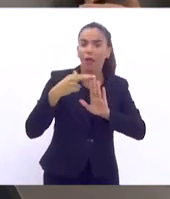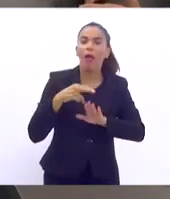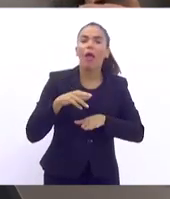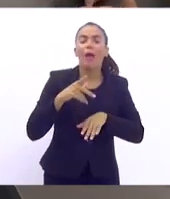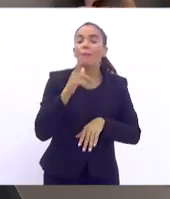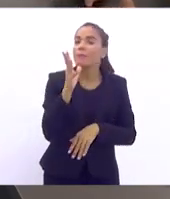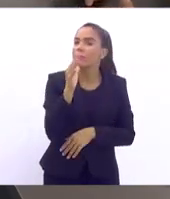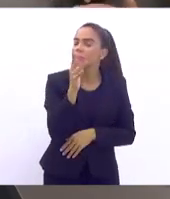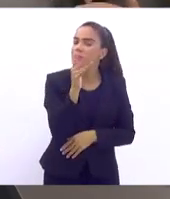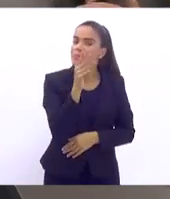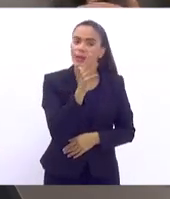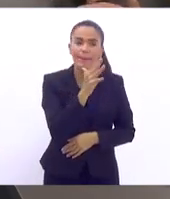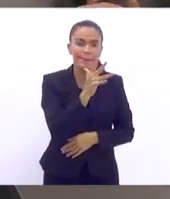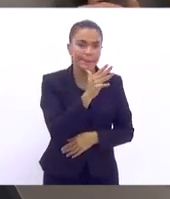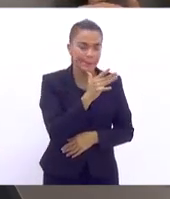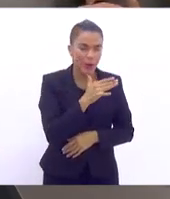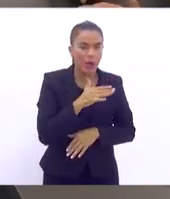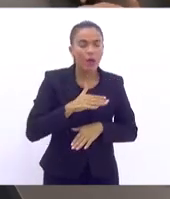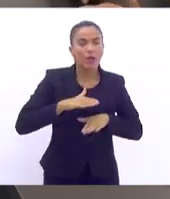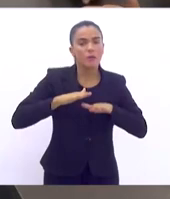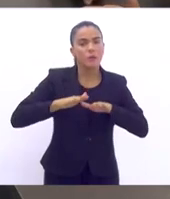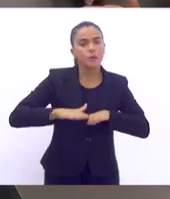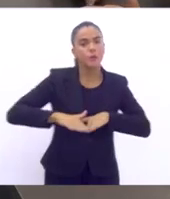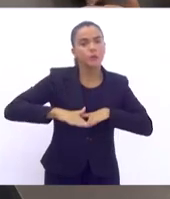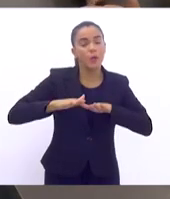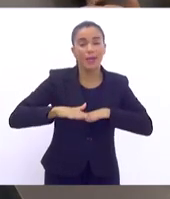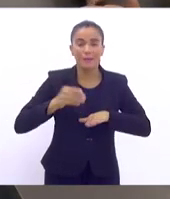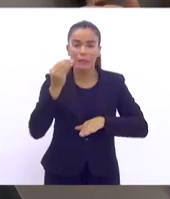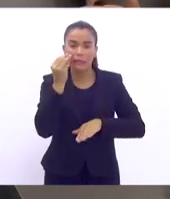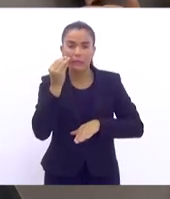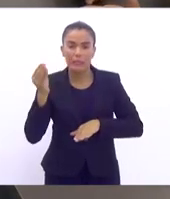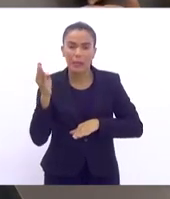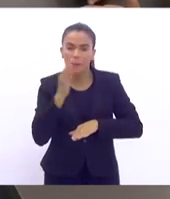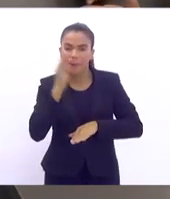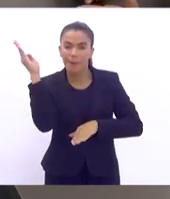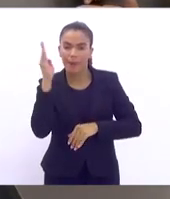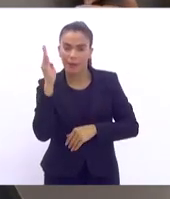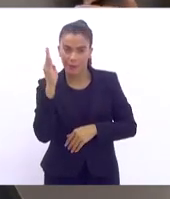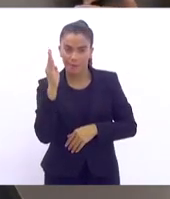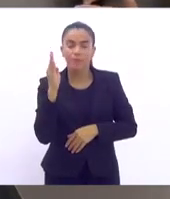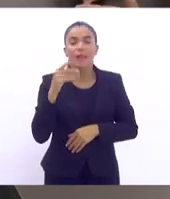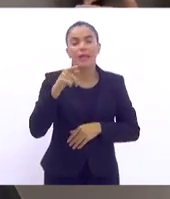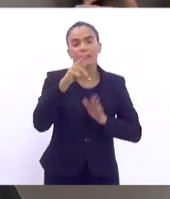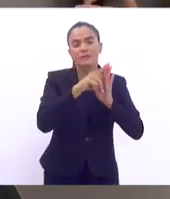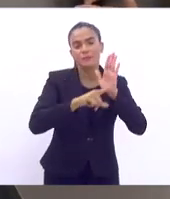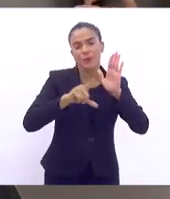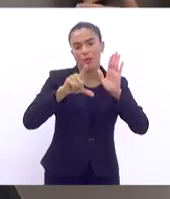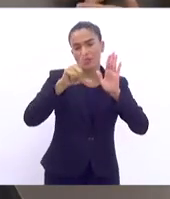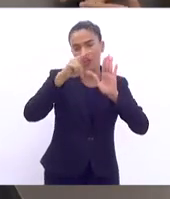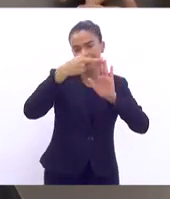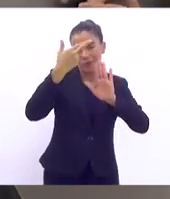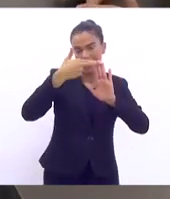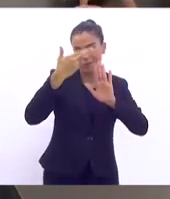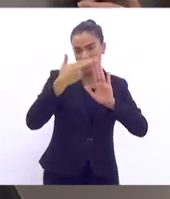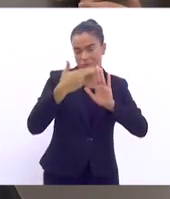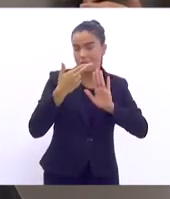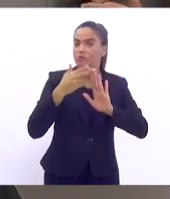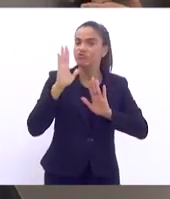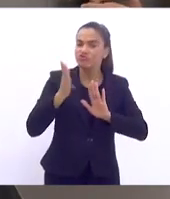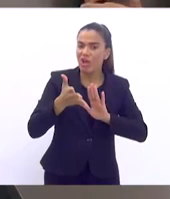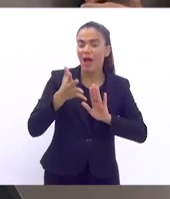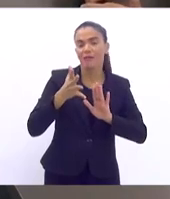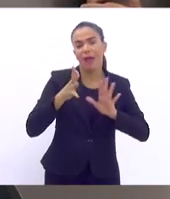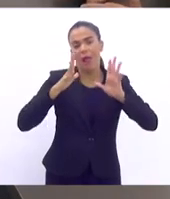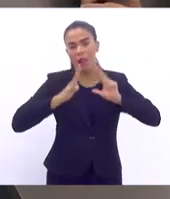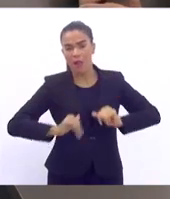um PL tradicional Então dessa forma por celeridade por economia processual esse projeto já tá praticamente saneado qualquer